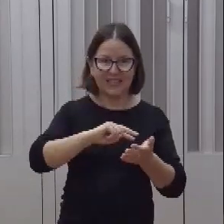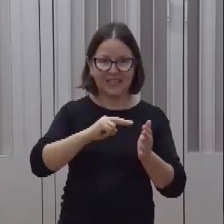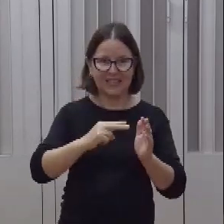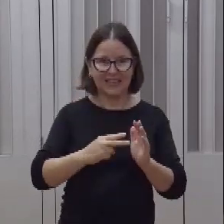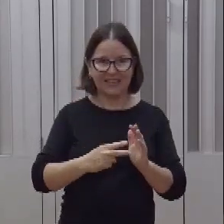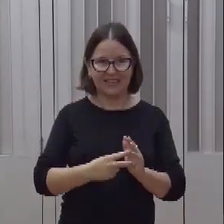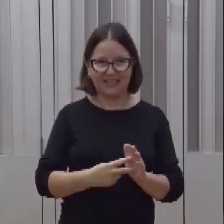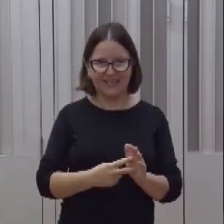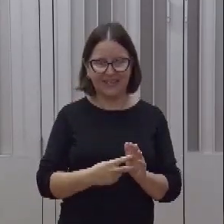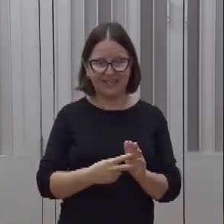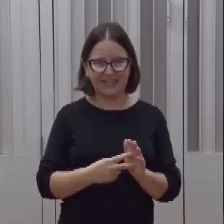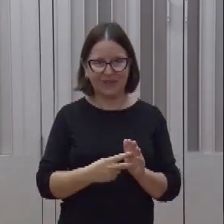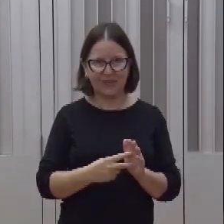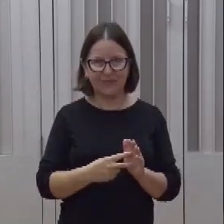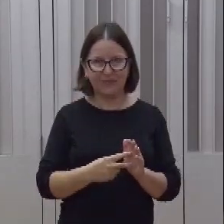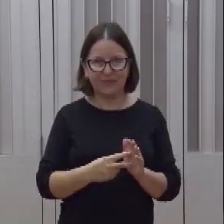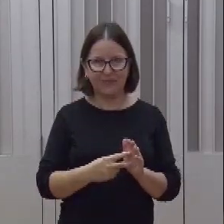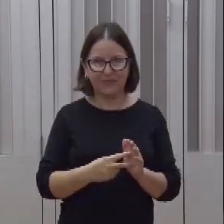de